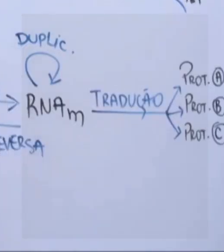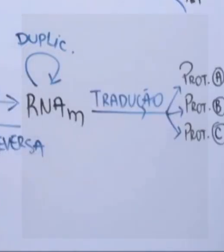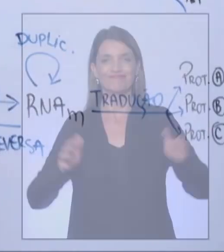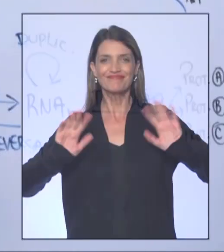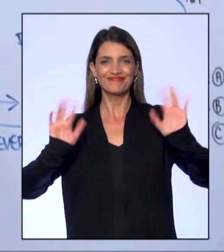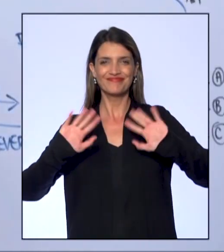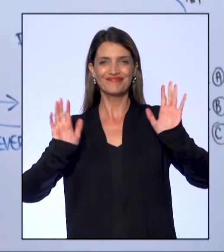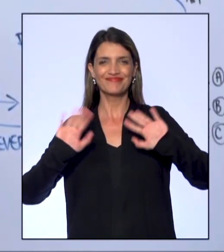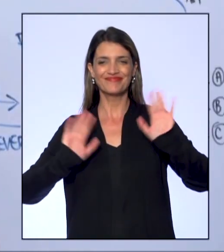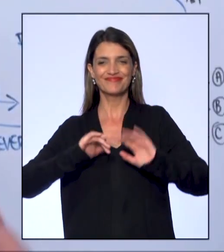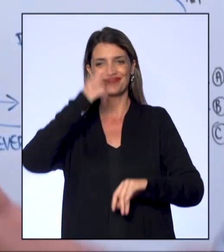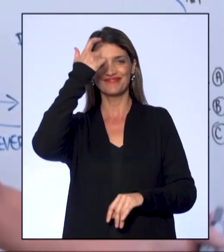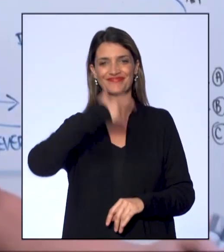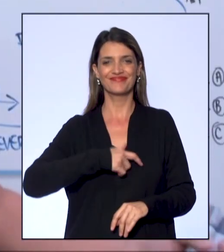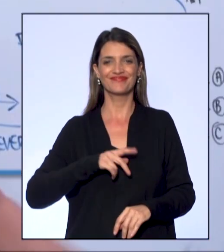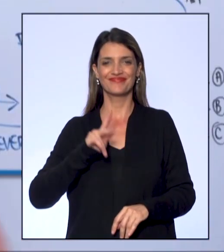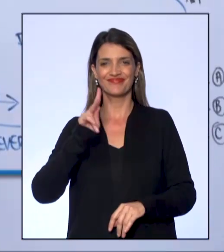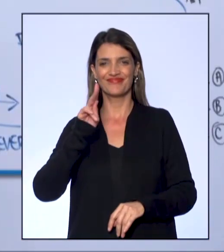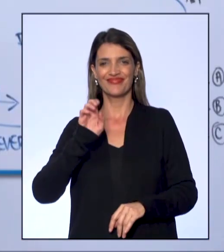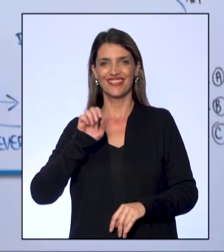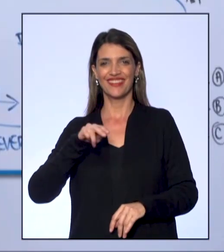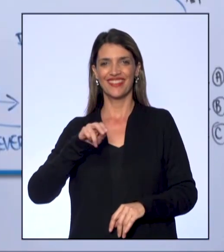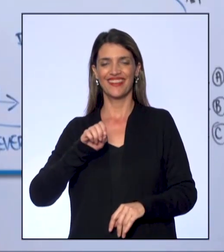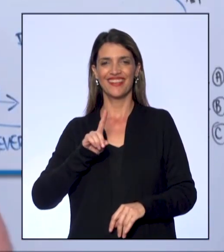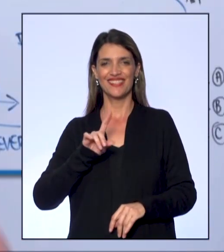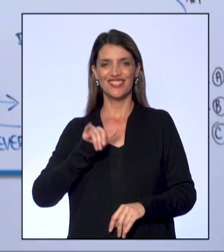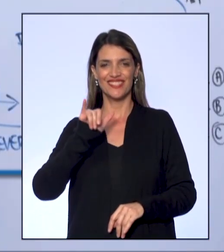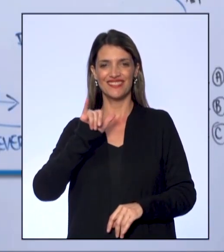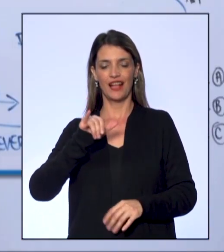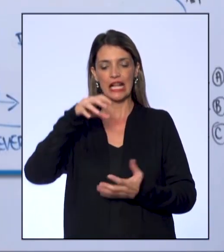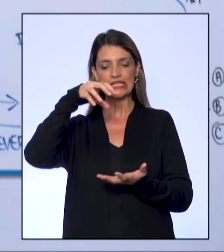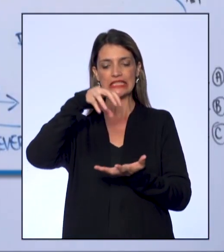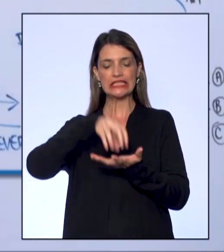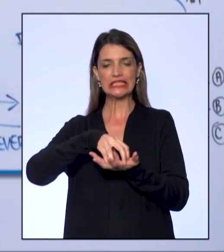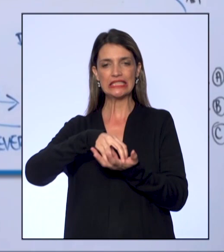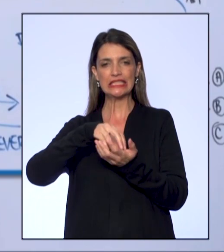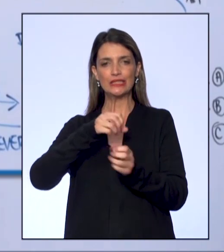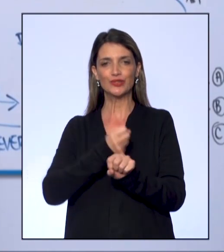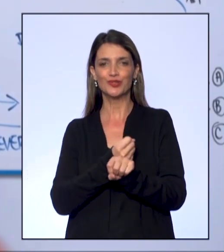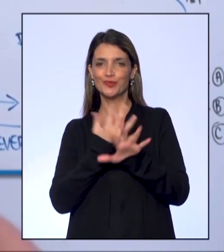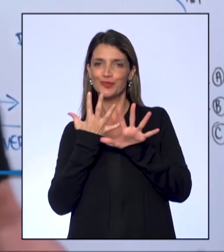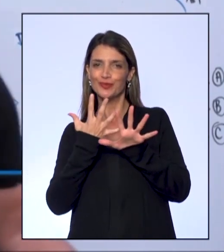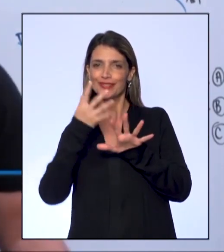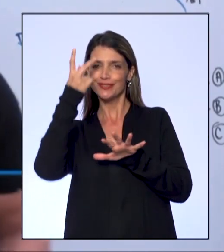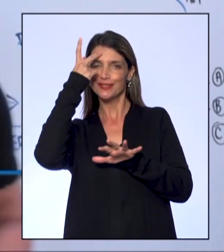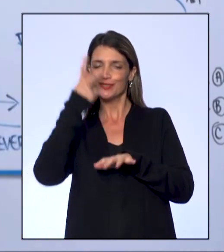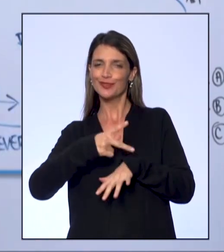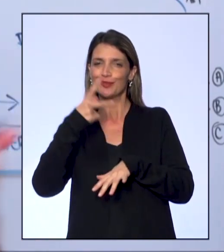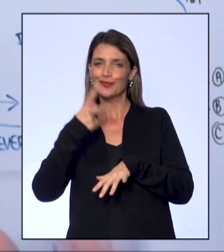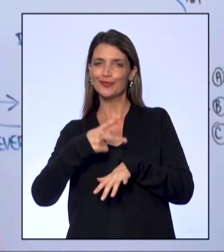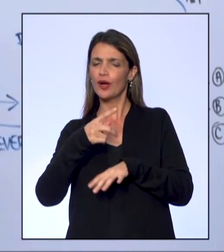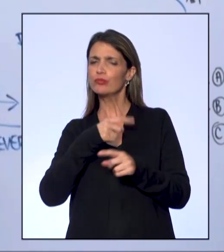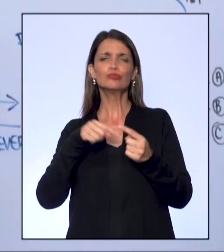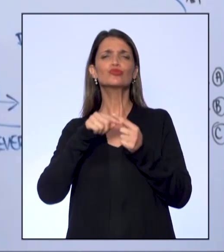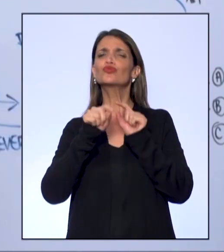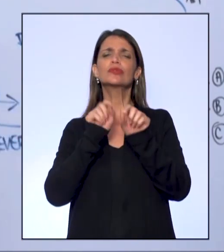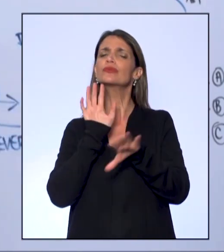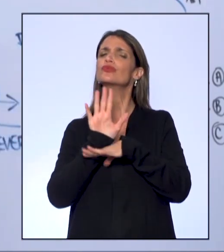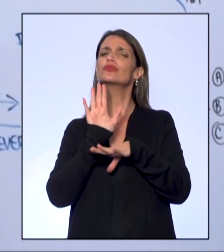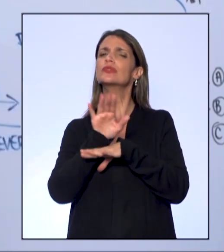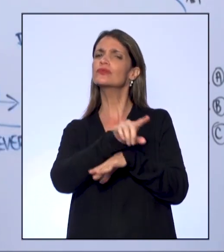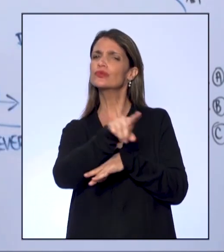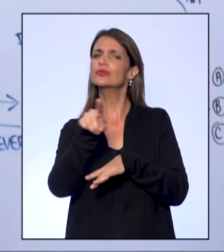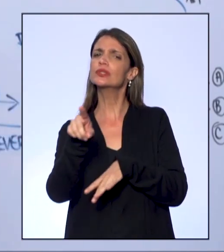Fala pessoal, aqui quem fala é o professor Kennedy Ramos, eu estou aqui no Centro de Mídias de São Paulo. Nosso objetivo aqui é ajudar você que está do outro lado,